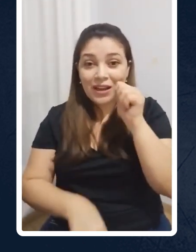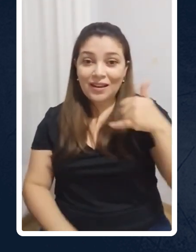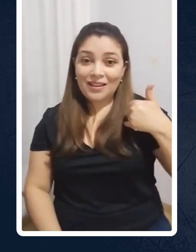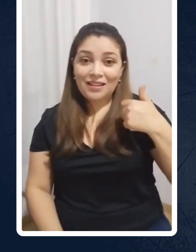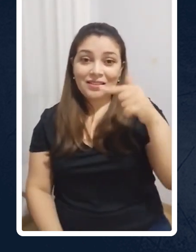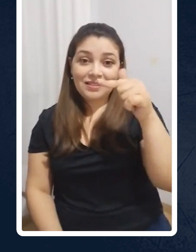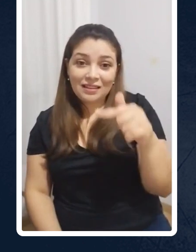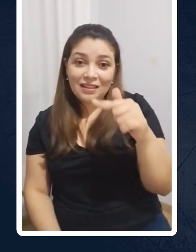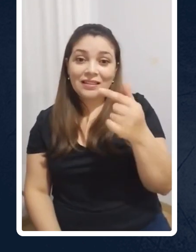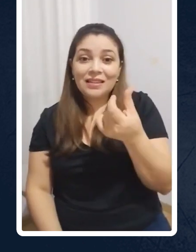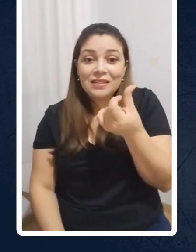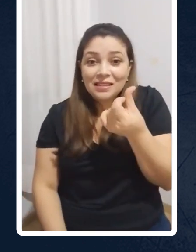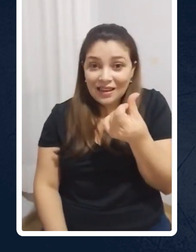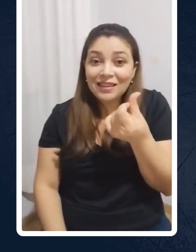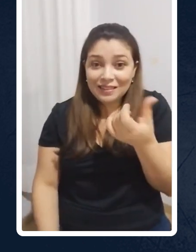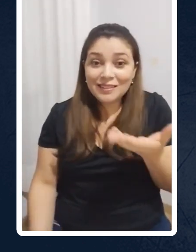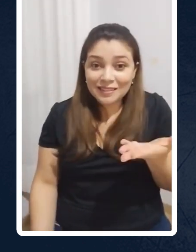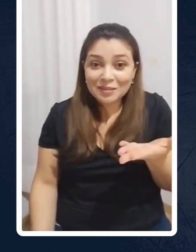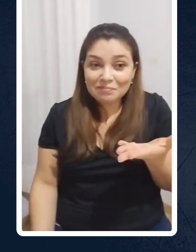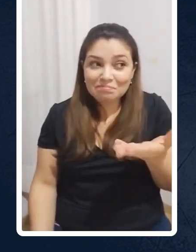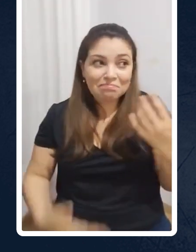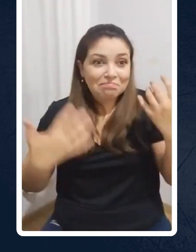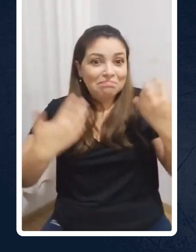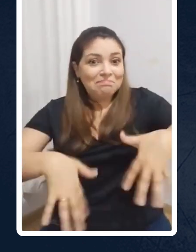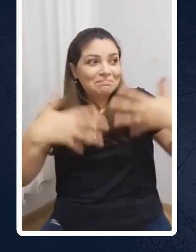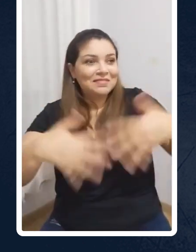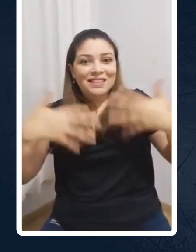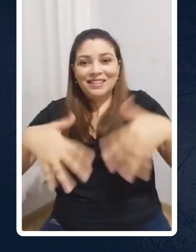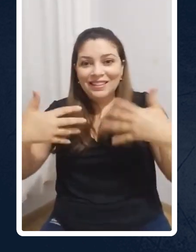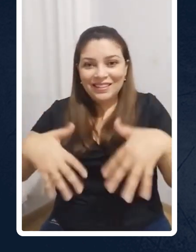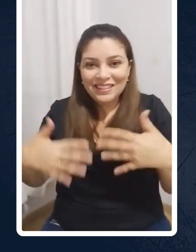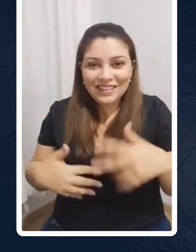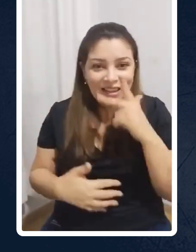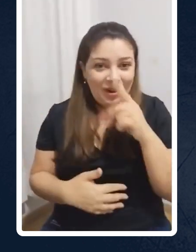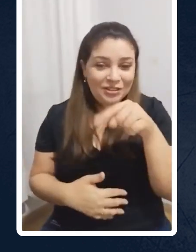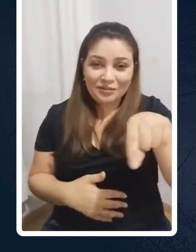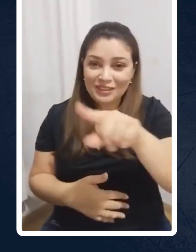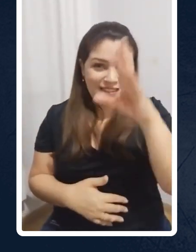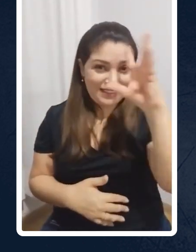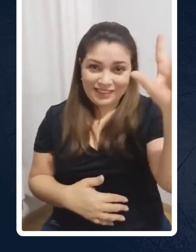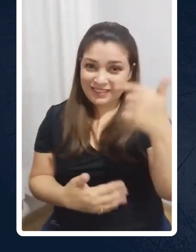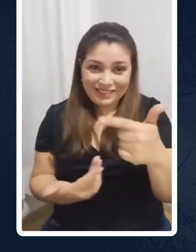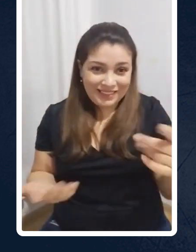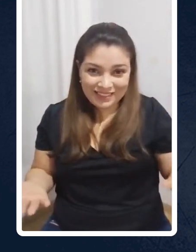provavelmente não é pauta. Não é pauta de agenda. Mas o que eu quero